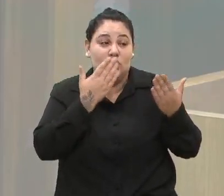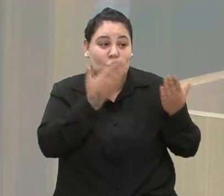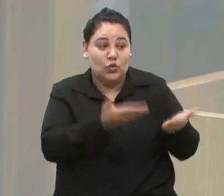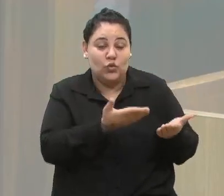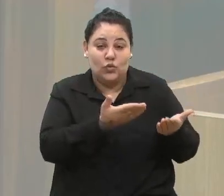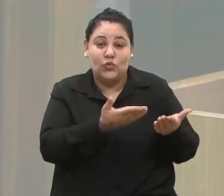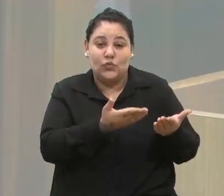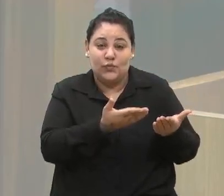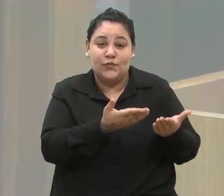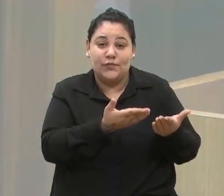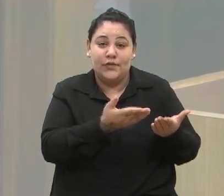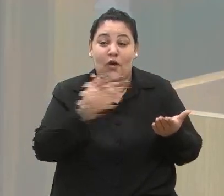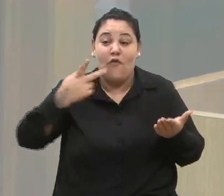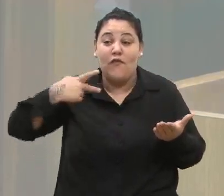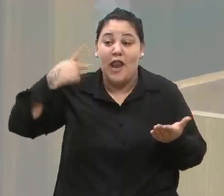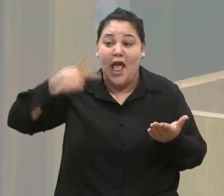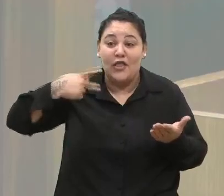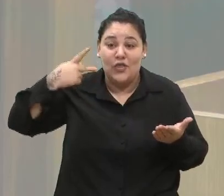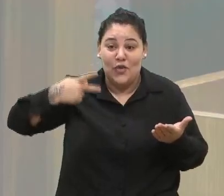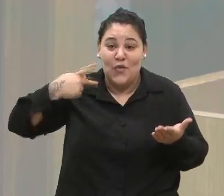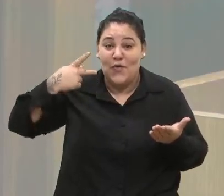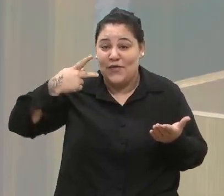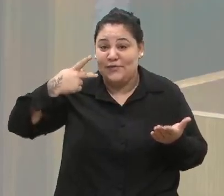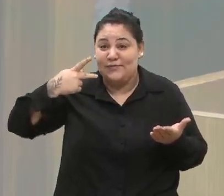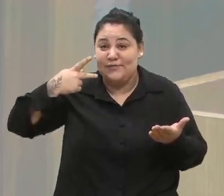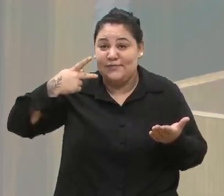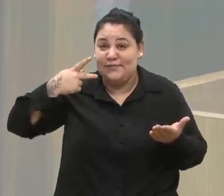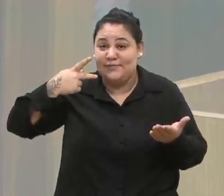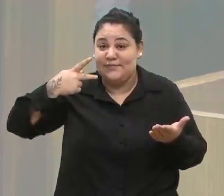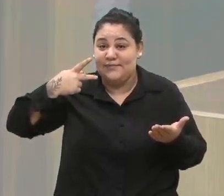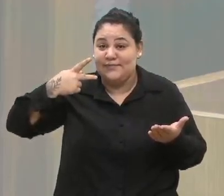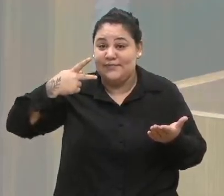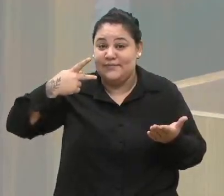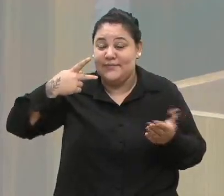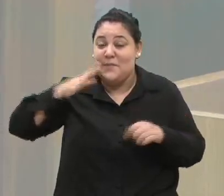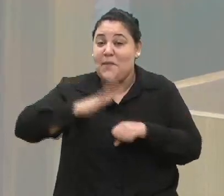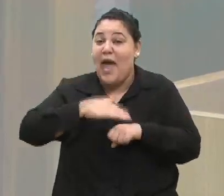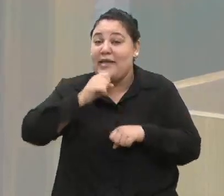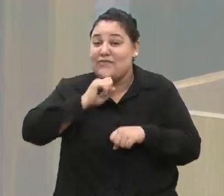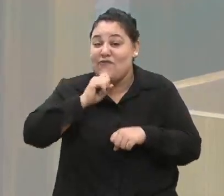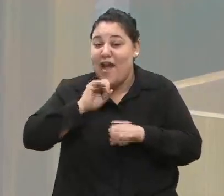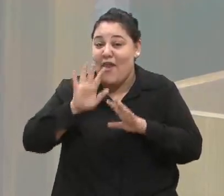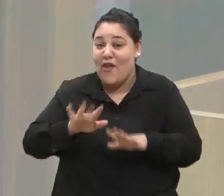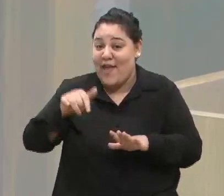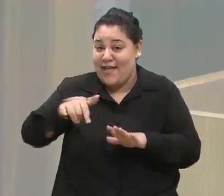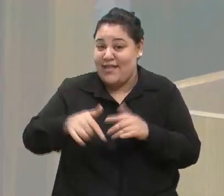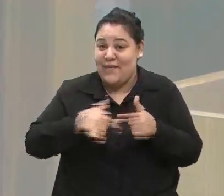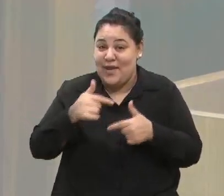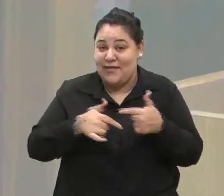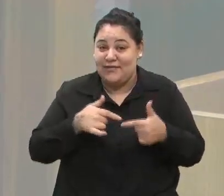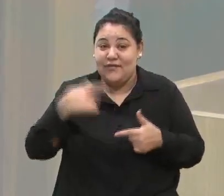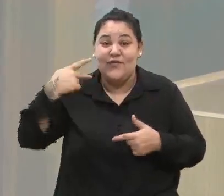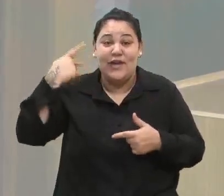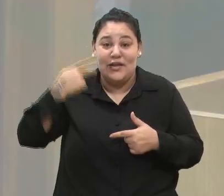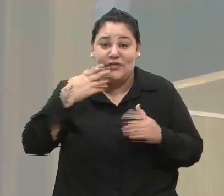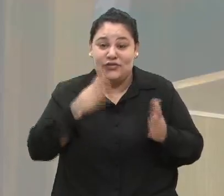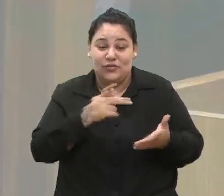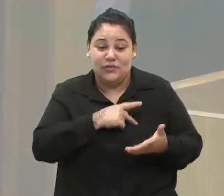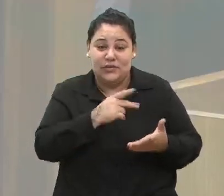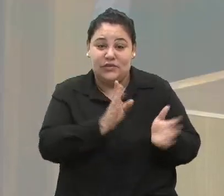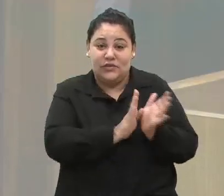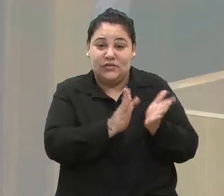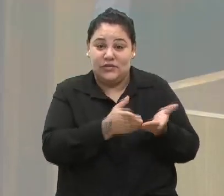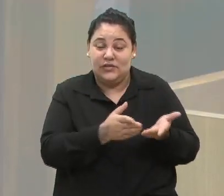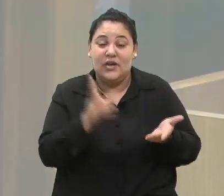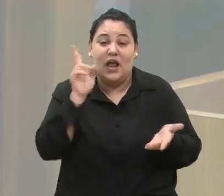dessa Câmara de Vereadores, vereador que já foi presidente da Comissão de Saúde. Nós estamos... Eu lembro que o